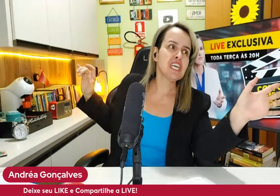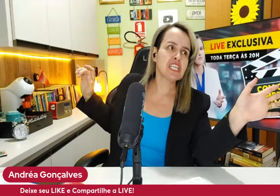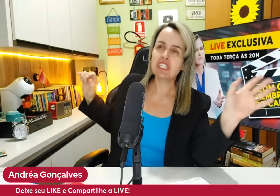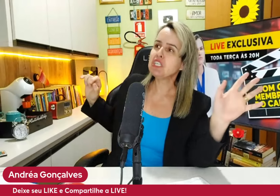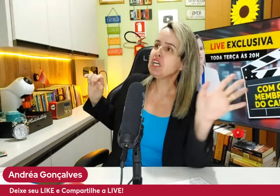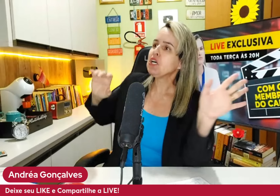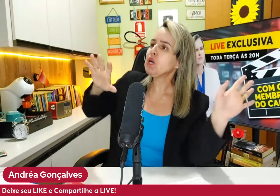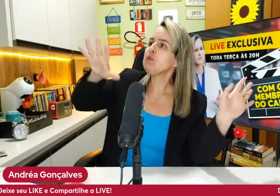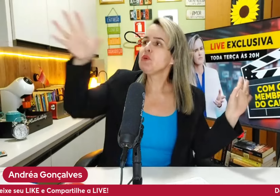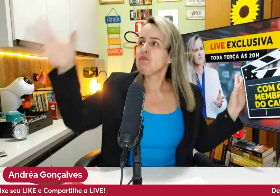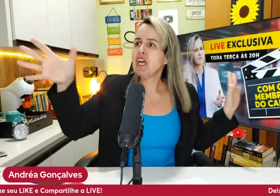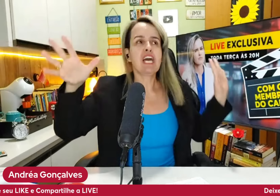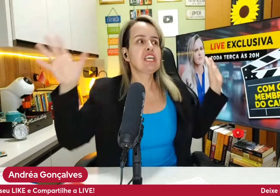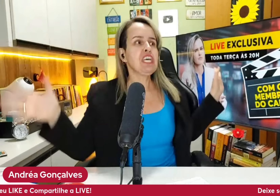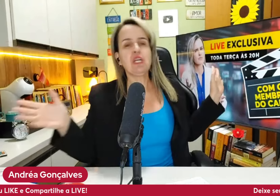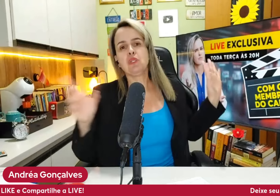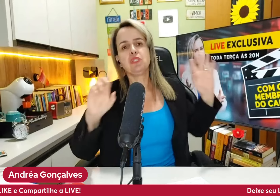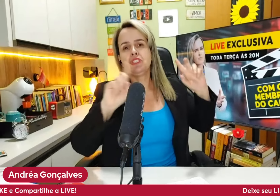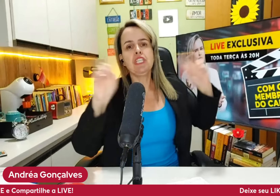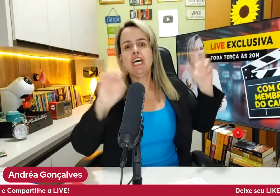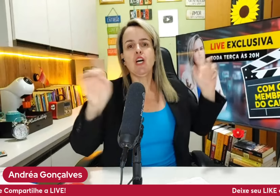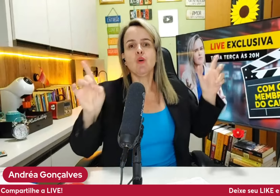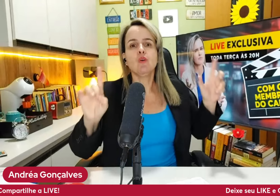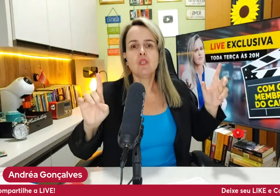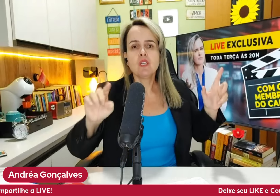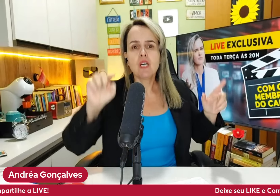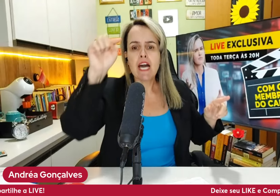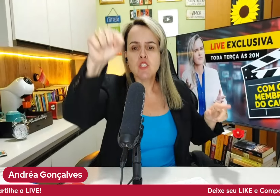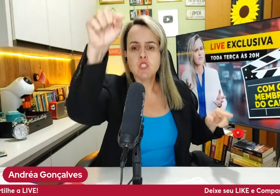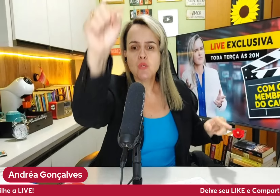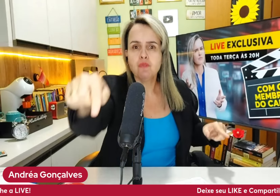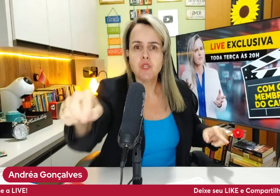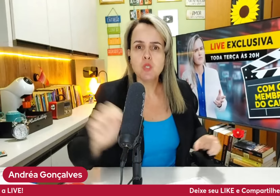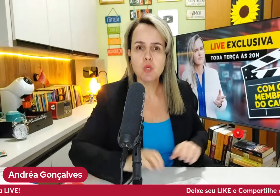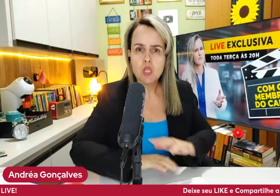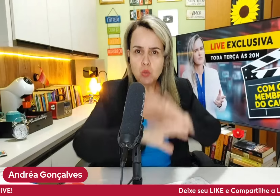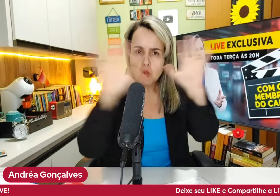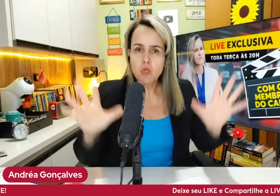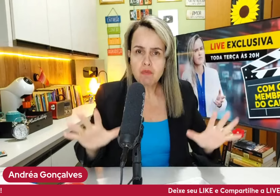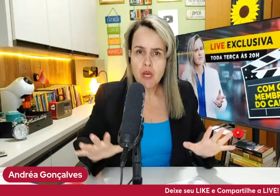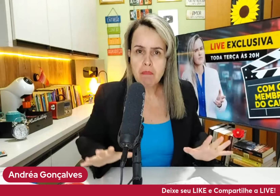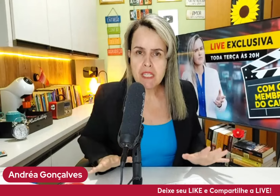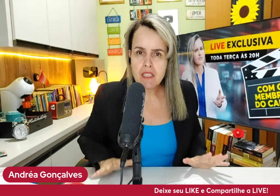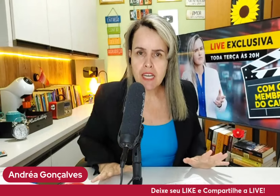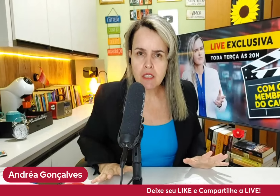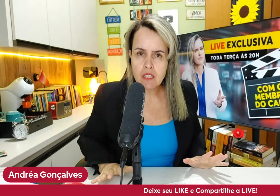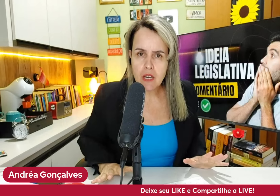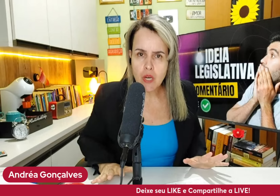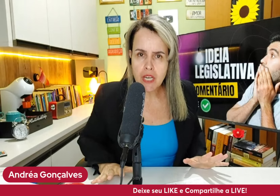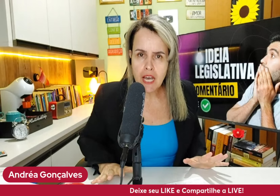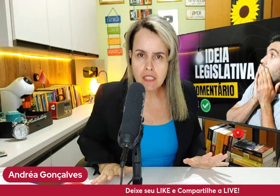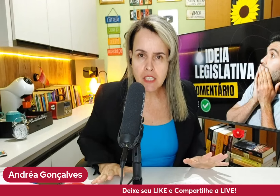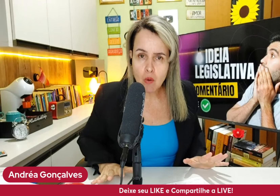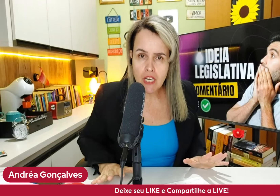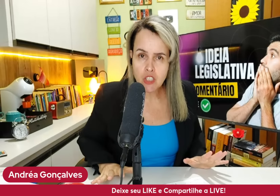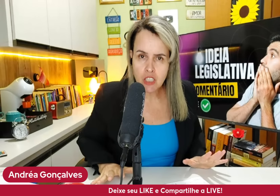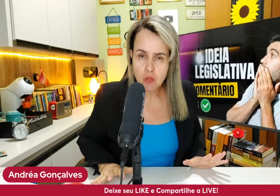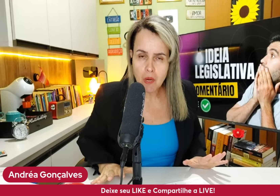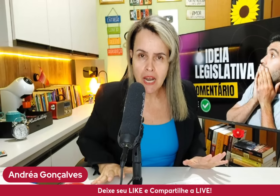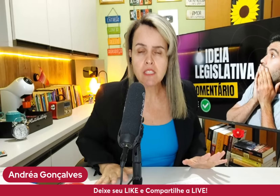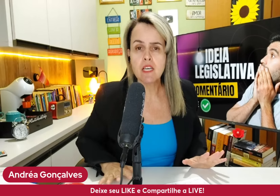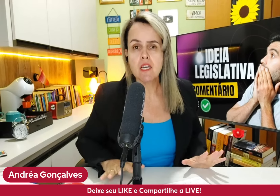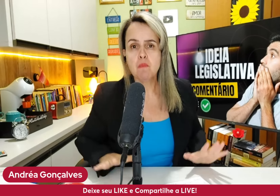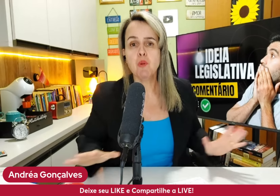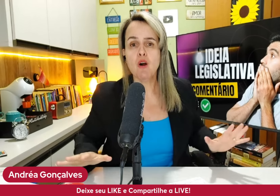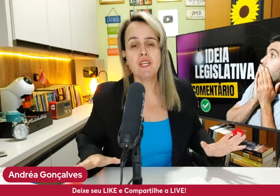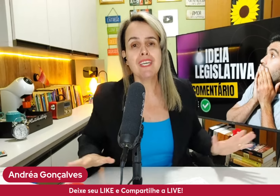faz isso faz aquilo não age de ofício tudo que foi apresentado até agora em relação Alexandre de